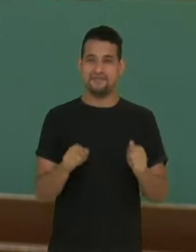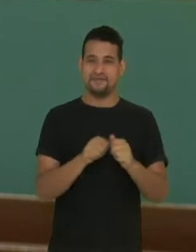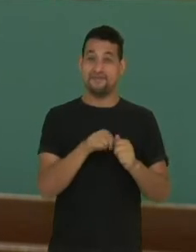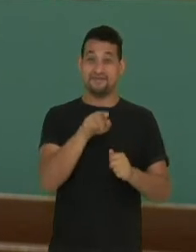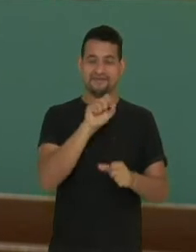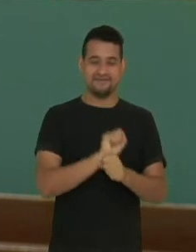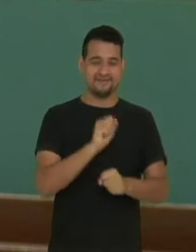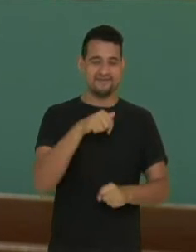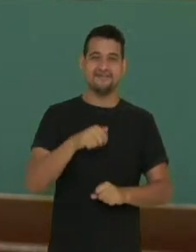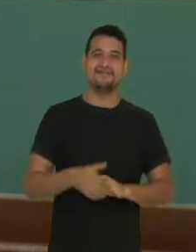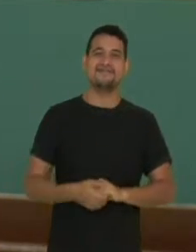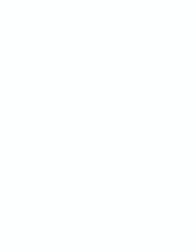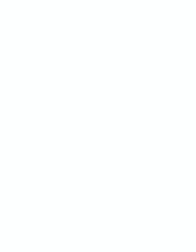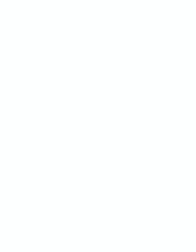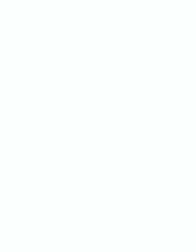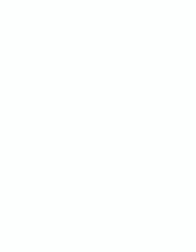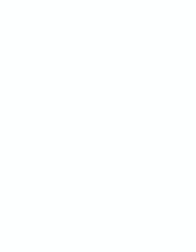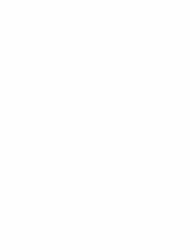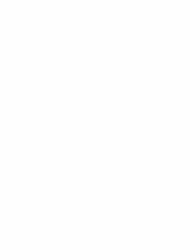aí, que eu te aguardo aqui.